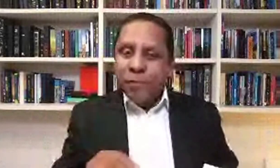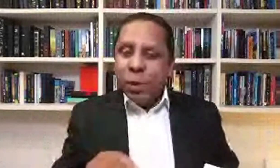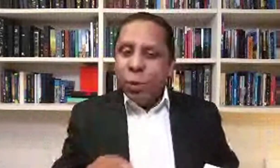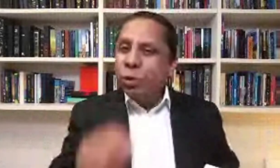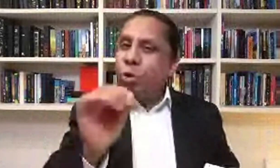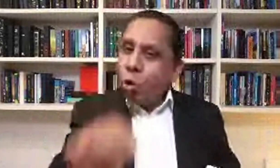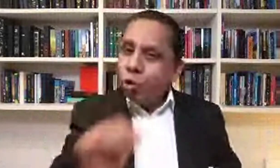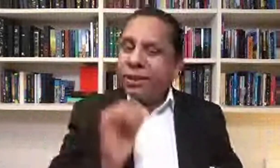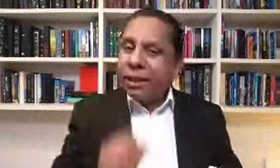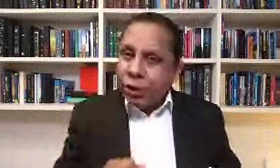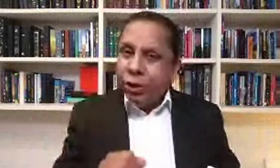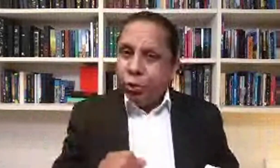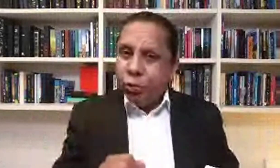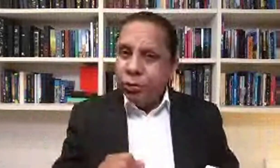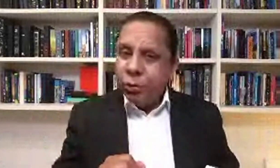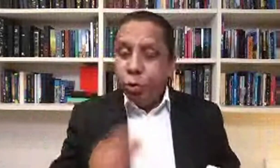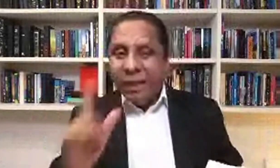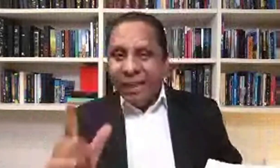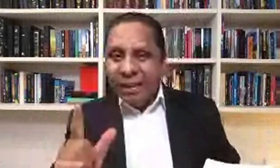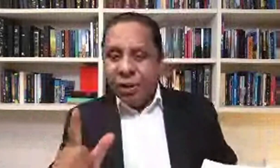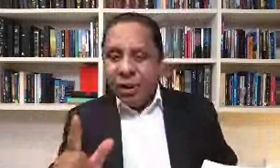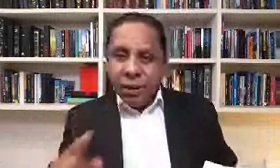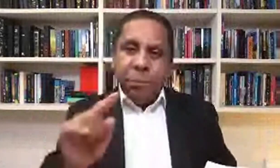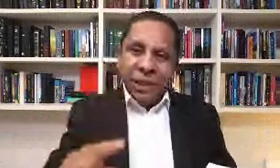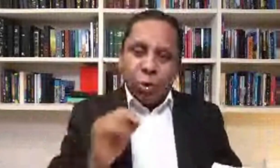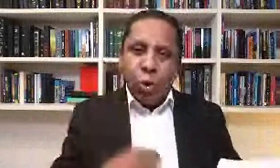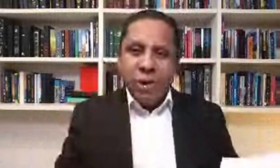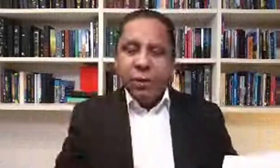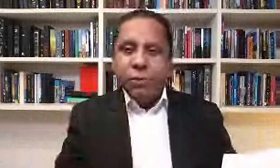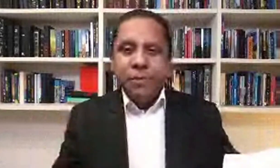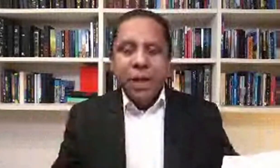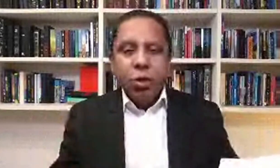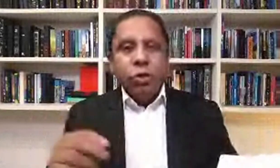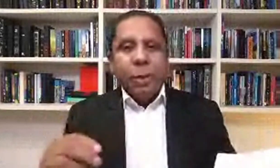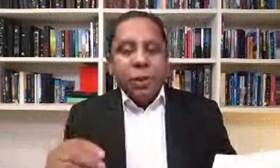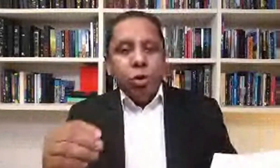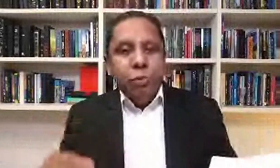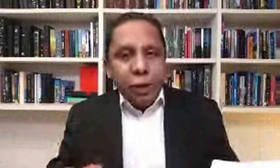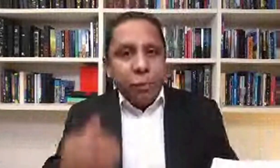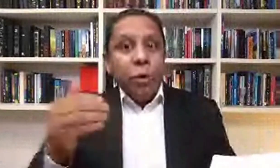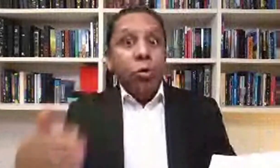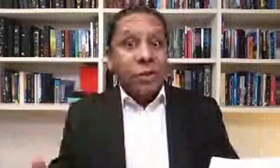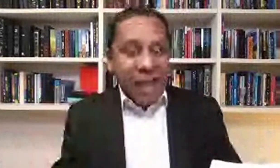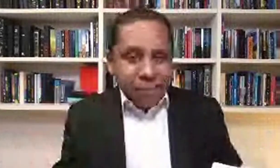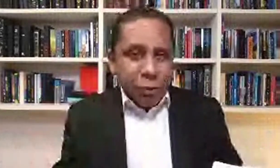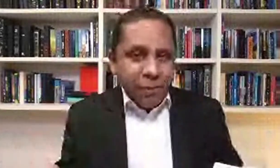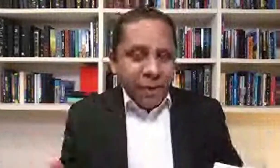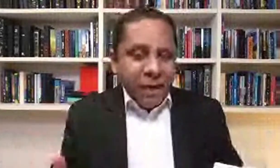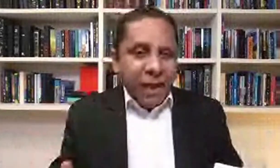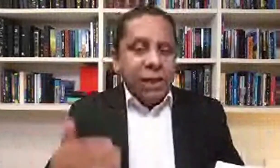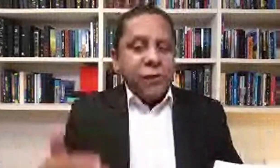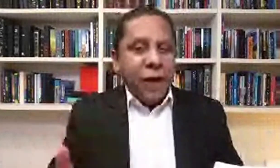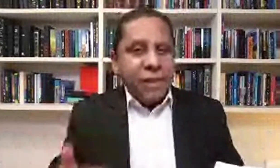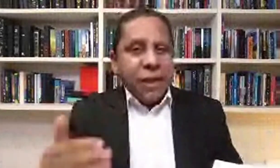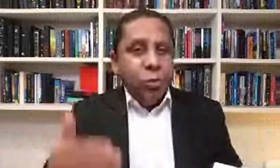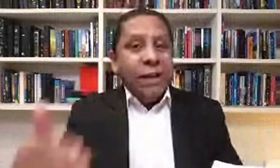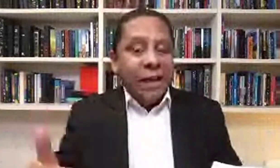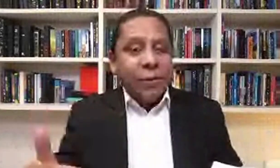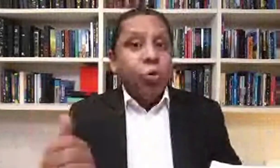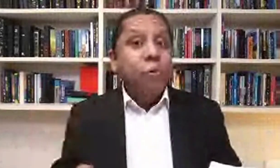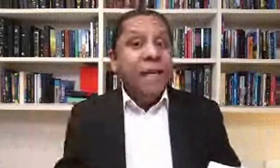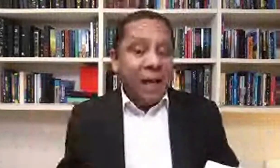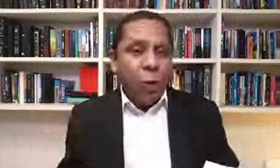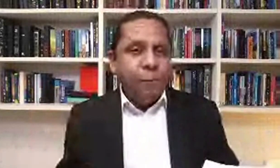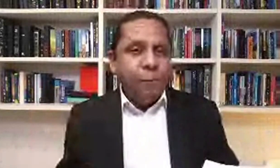dominical, quando Constantino, o grande imperador romano, juntamente com o bispo Eusébio, eles fazem ali